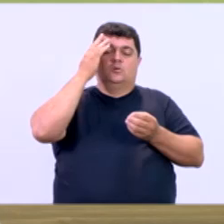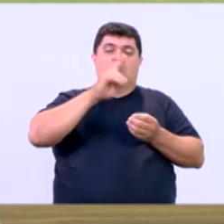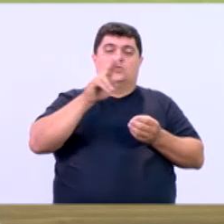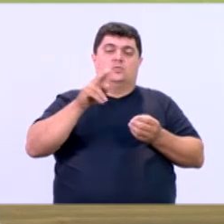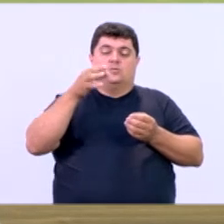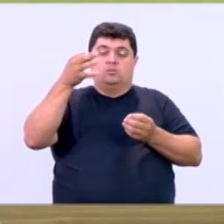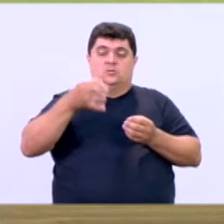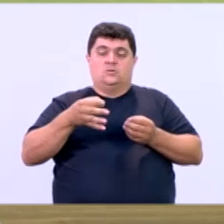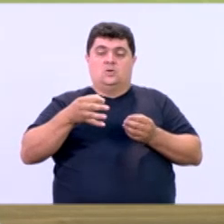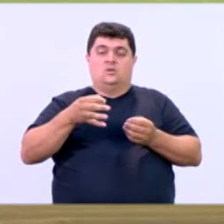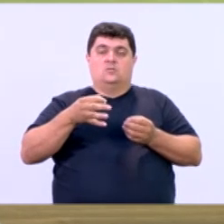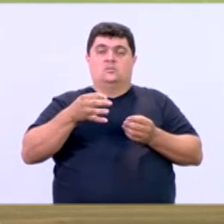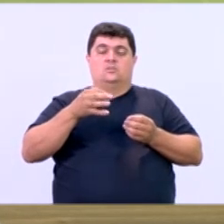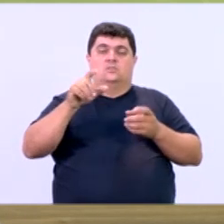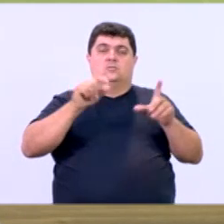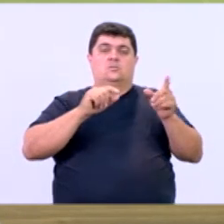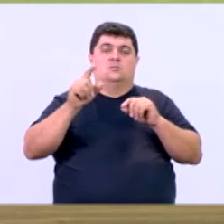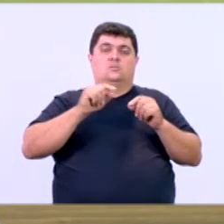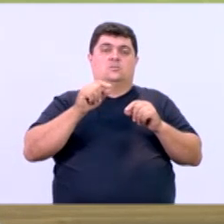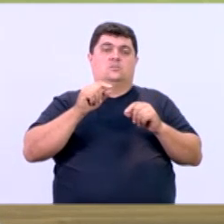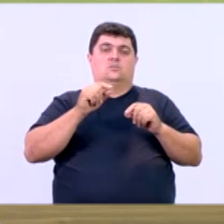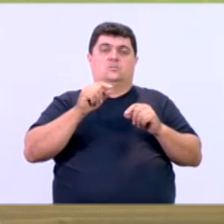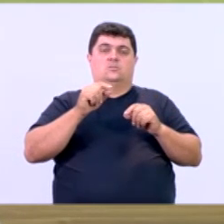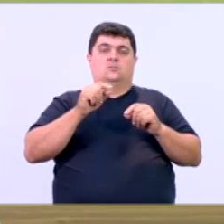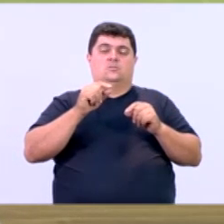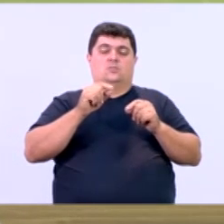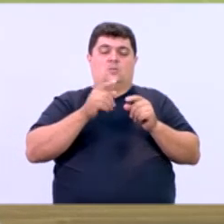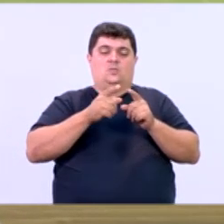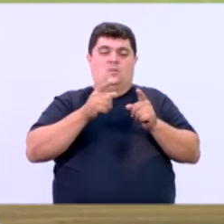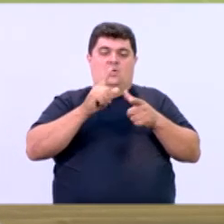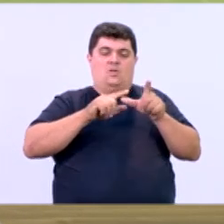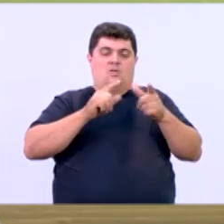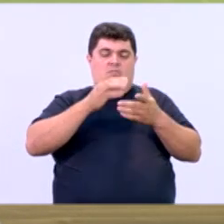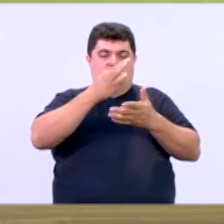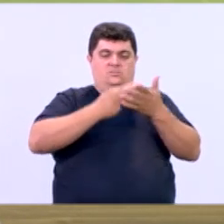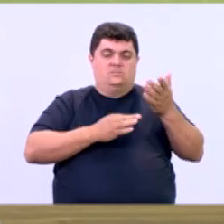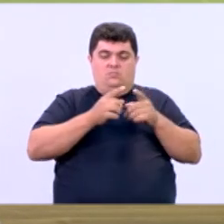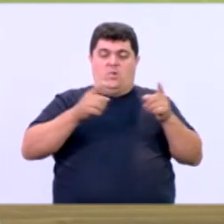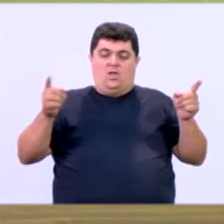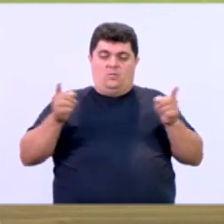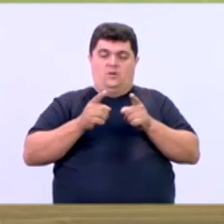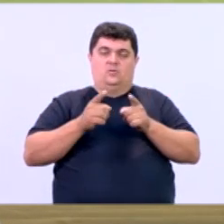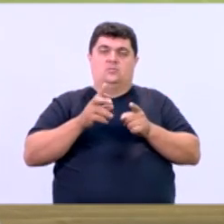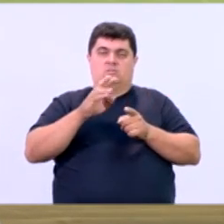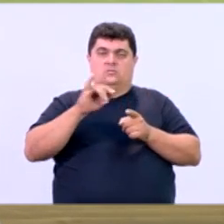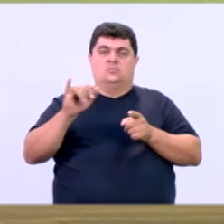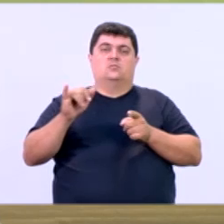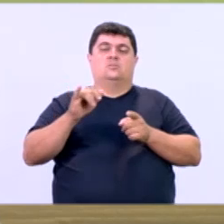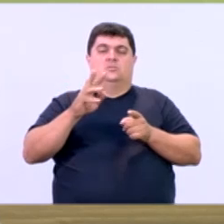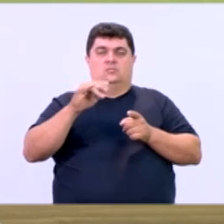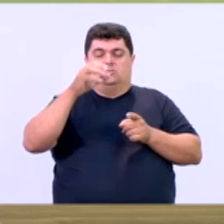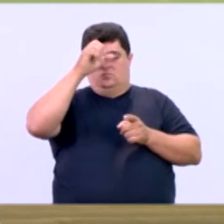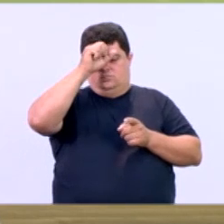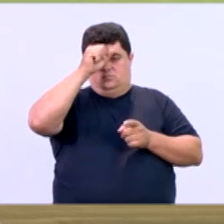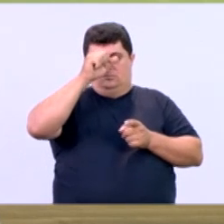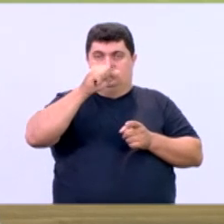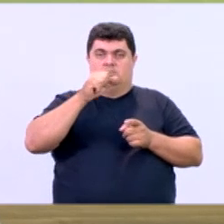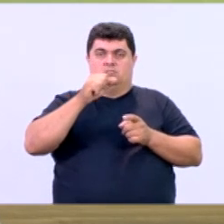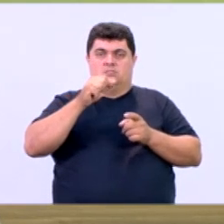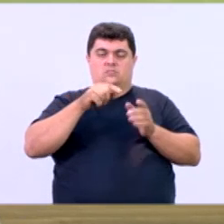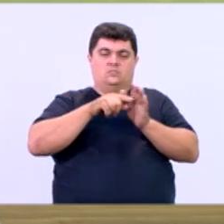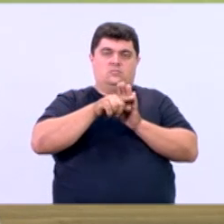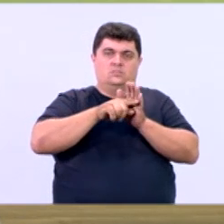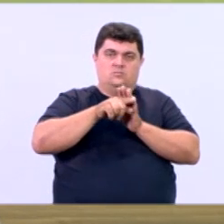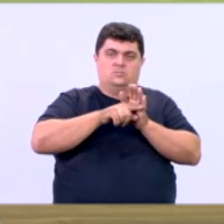do atributo lá que eu defino o tamanho do texto que vai ser exibido no formulário? Isso aí a gente acaba aprendendo,